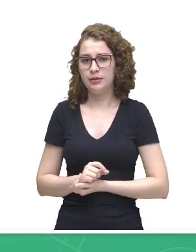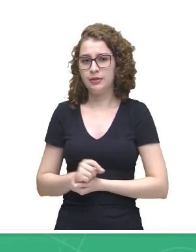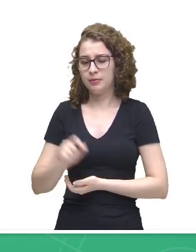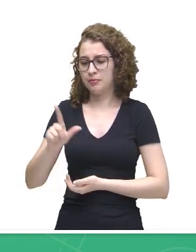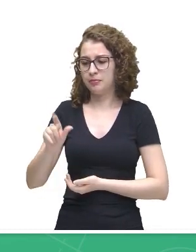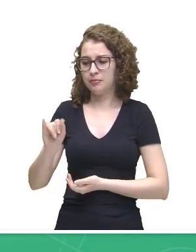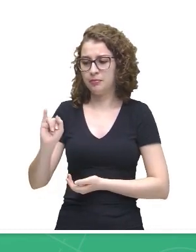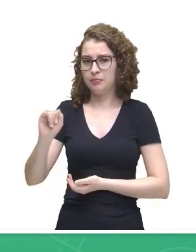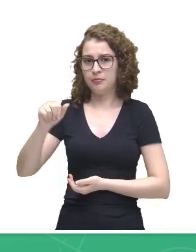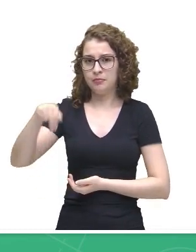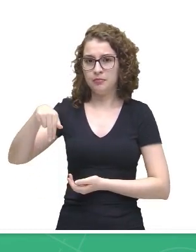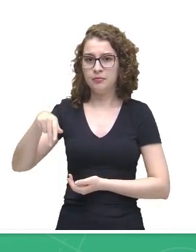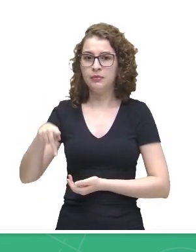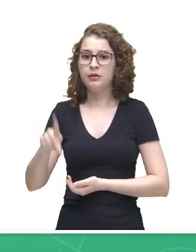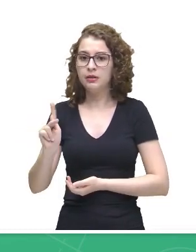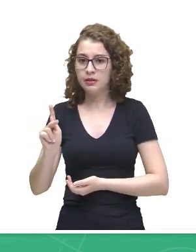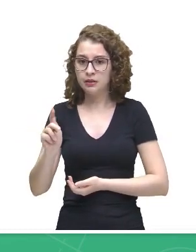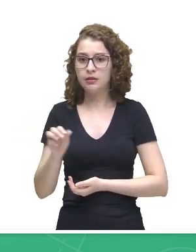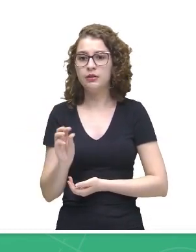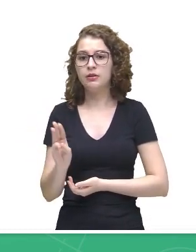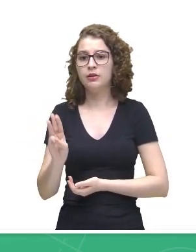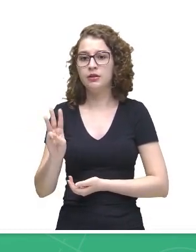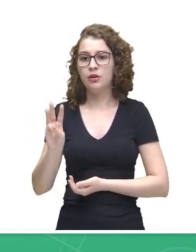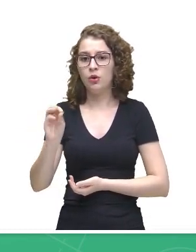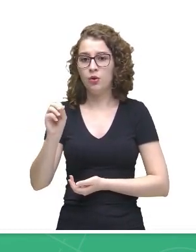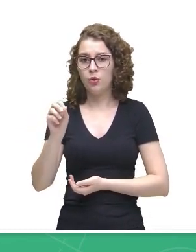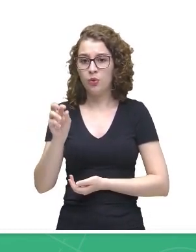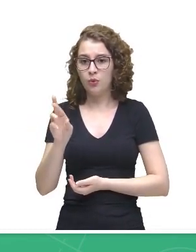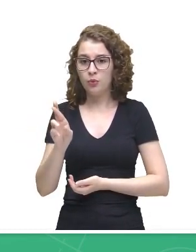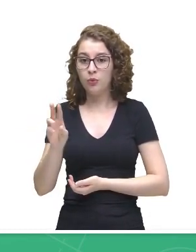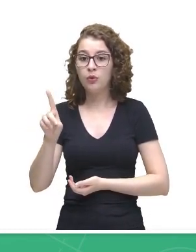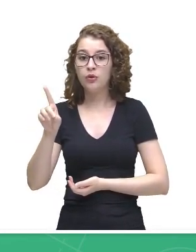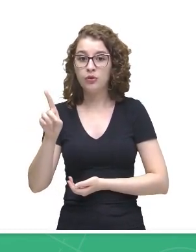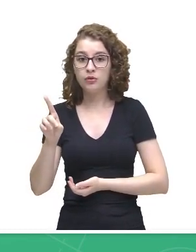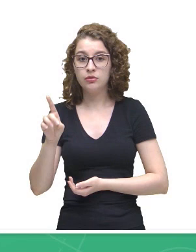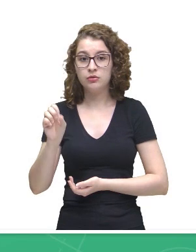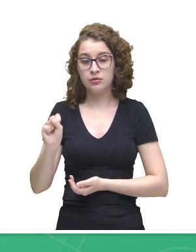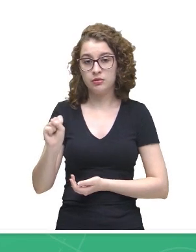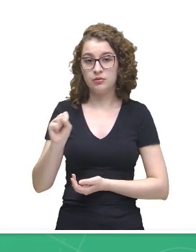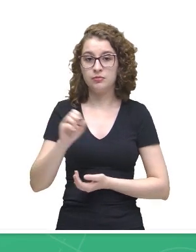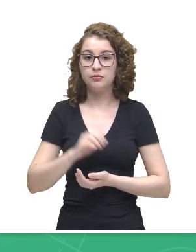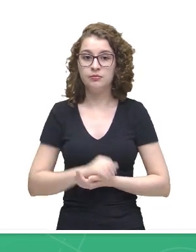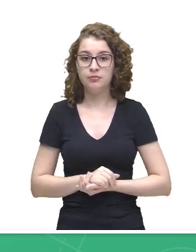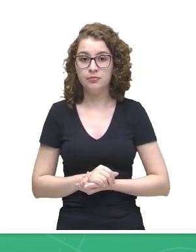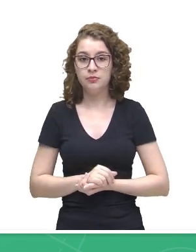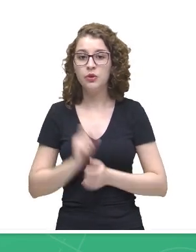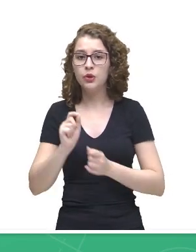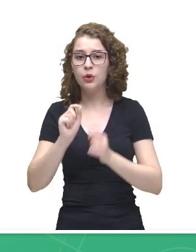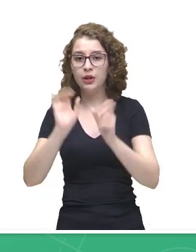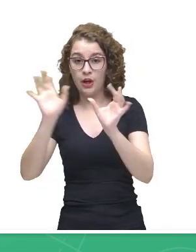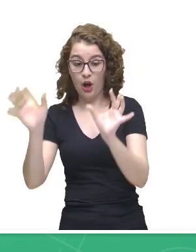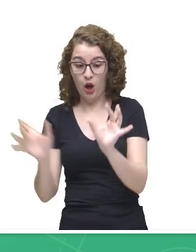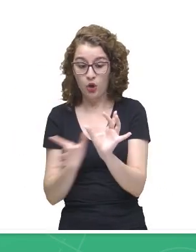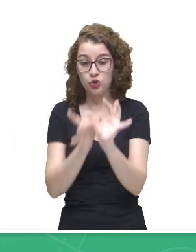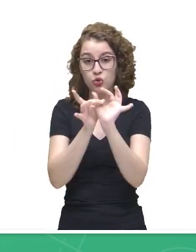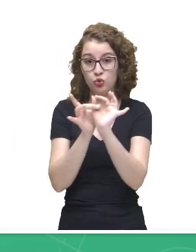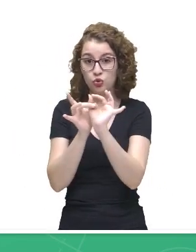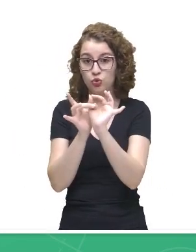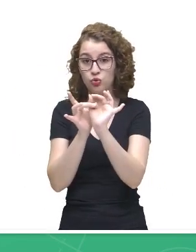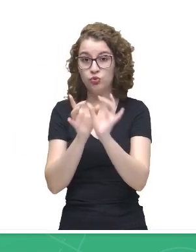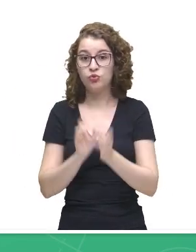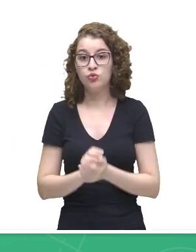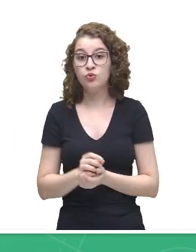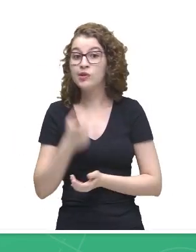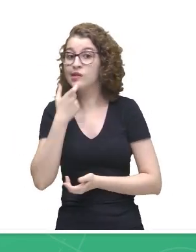caso, as conjunções do inglês, vamos ver? As conjunções do inglês e